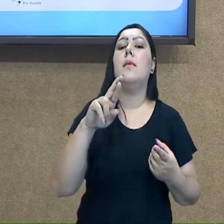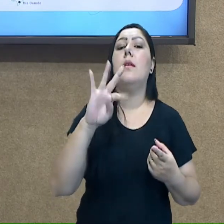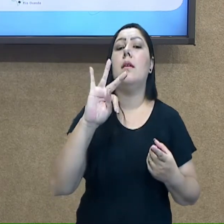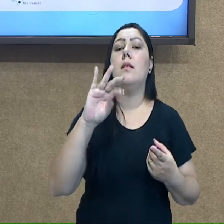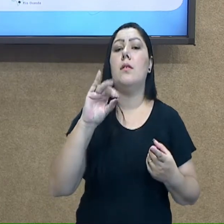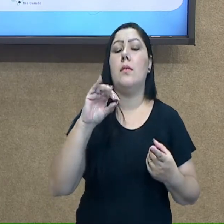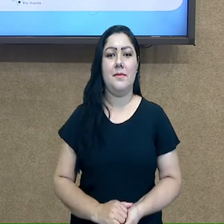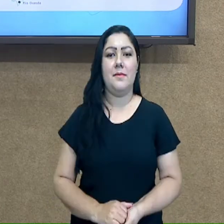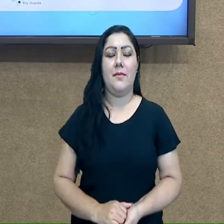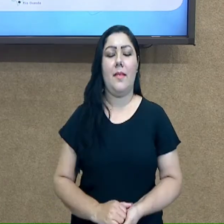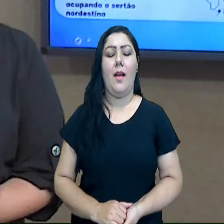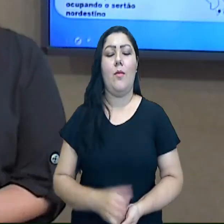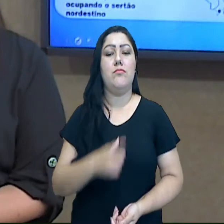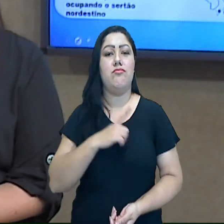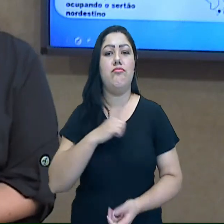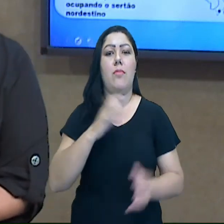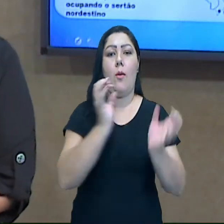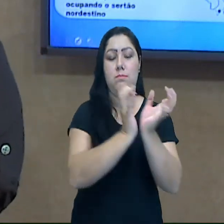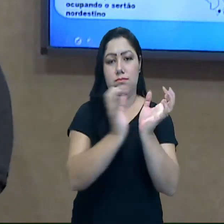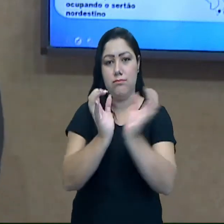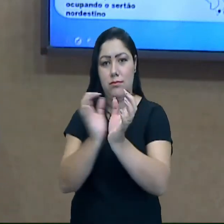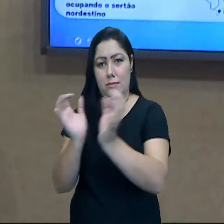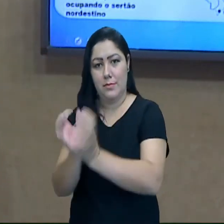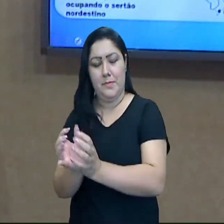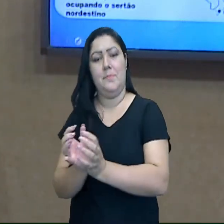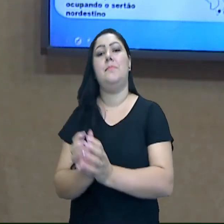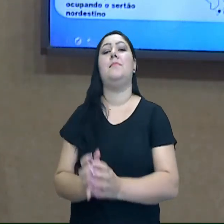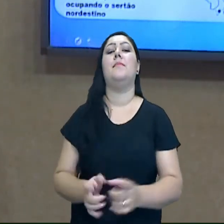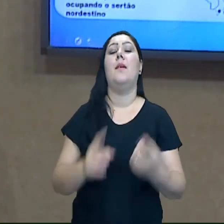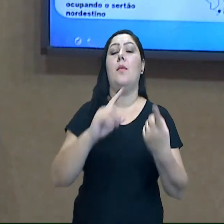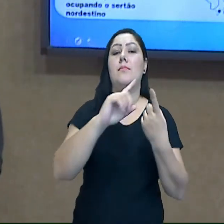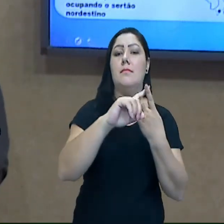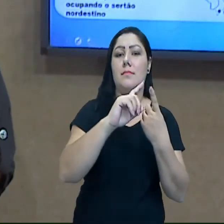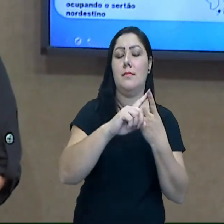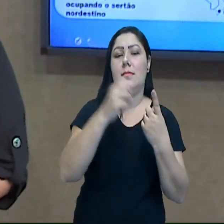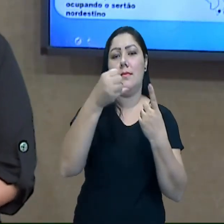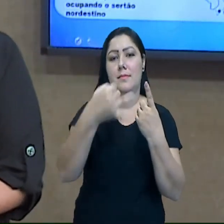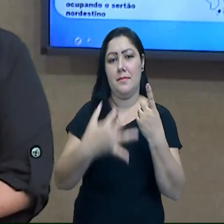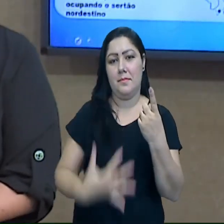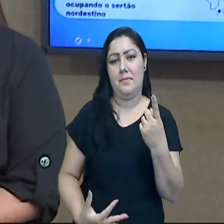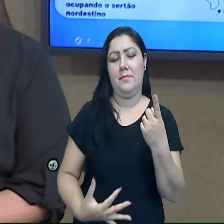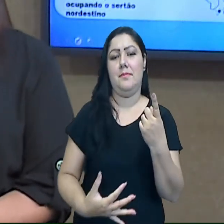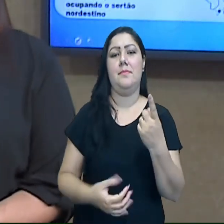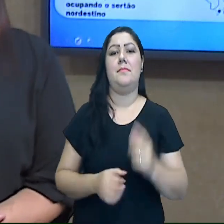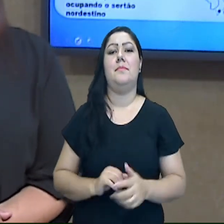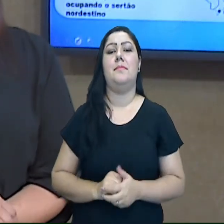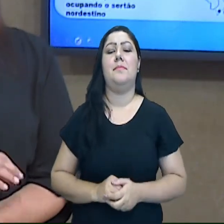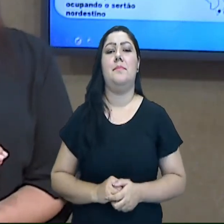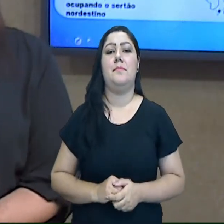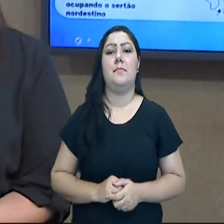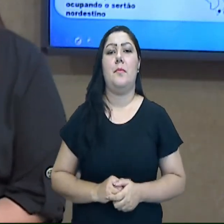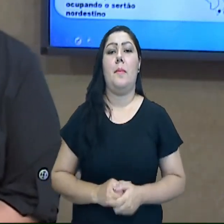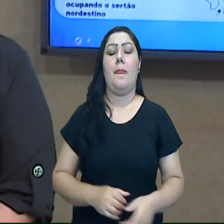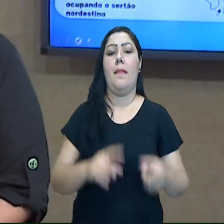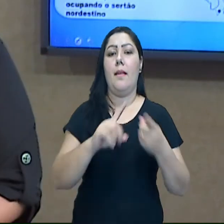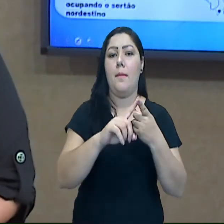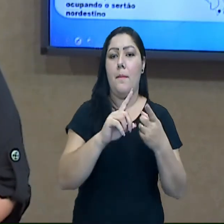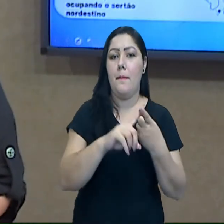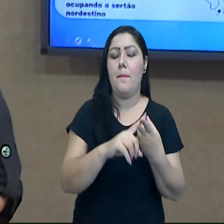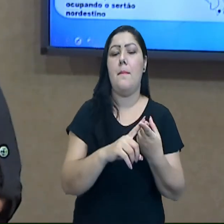Gato. Existiam 3 tipos de bandeiras. Nós vamos ver detalhadamente cada uma delas. Bandeiras